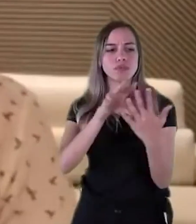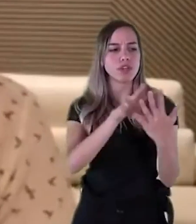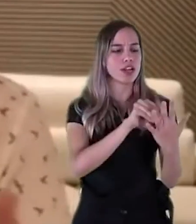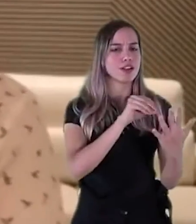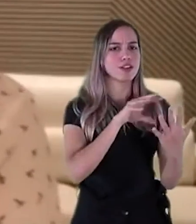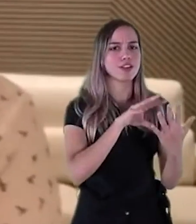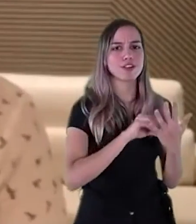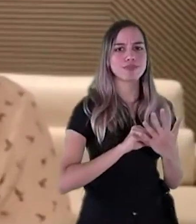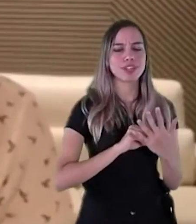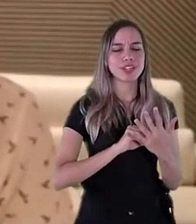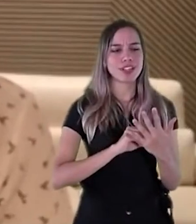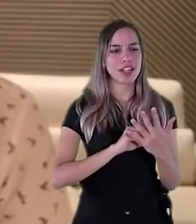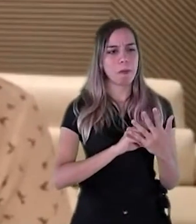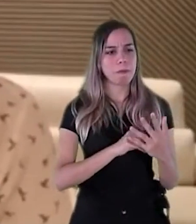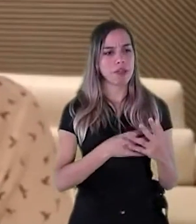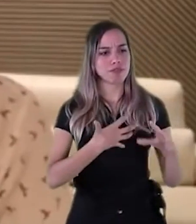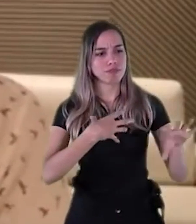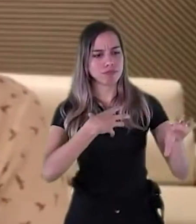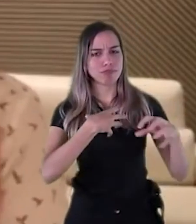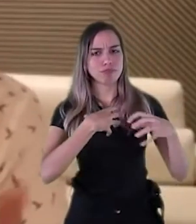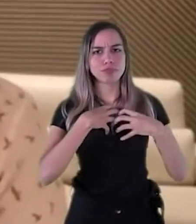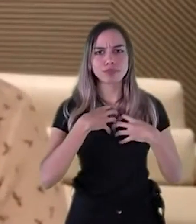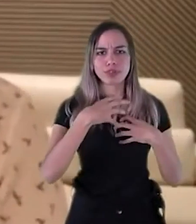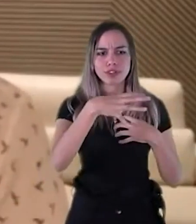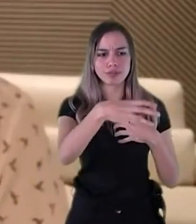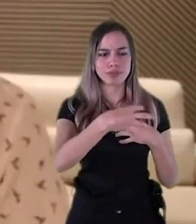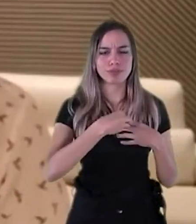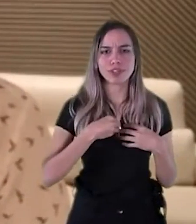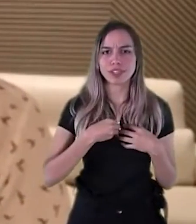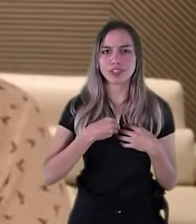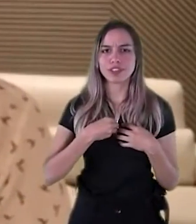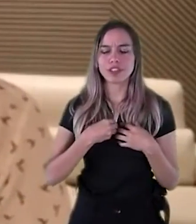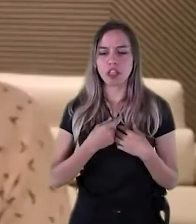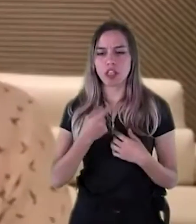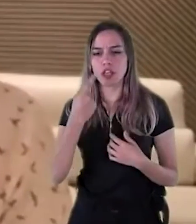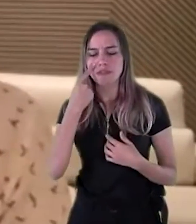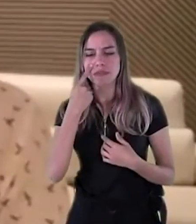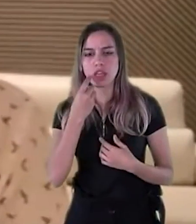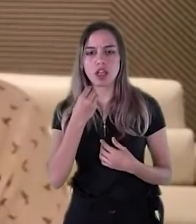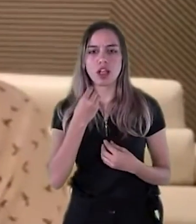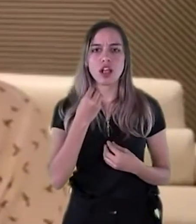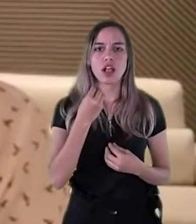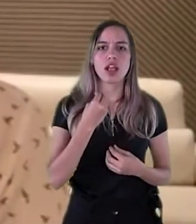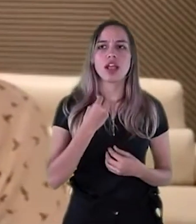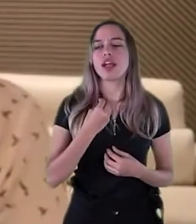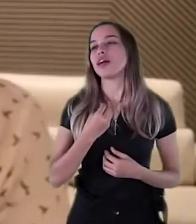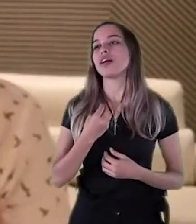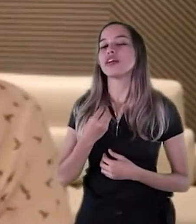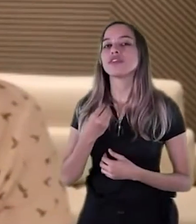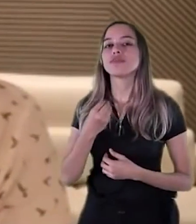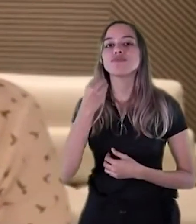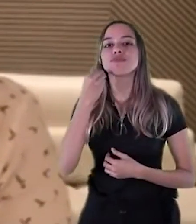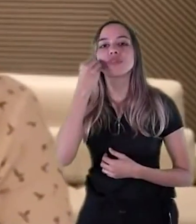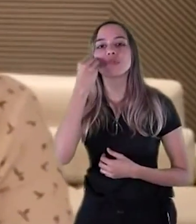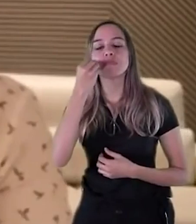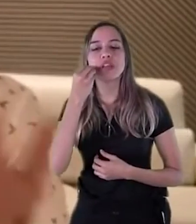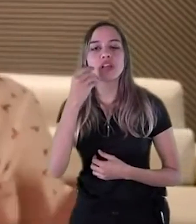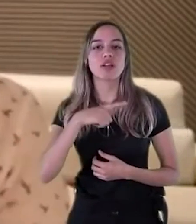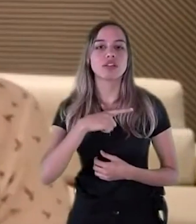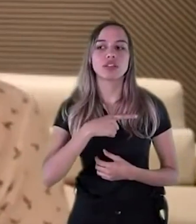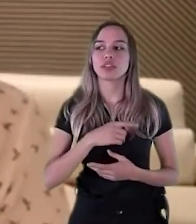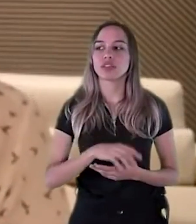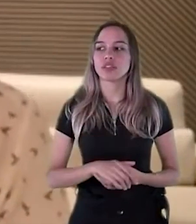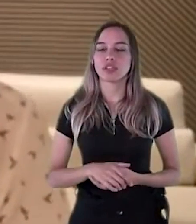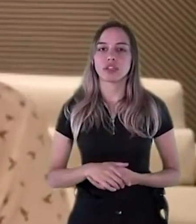torna outro pela força da imposição, das expectativas alheias. Então o livro tem um nome sugestivo. Quem sou eu?